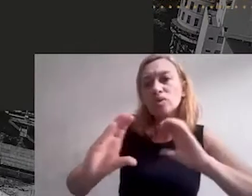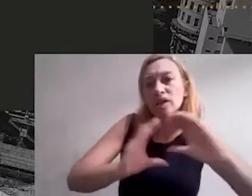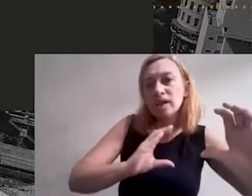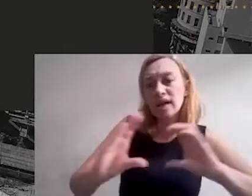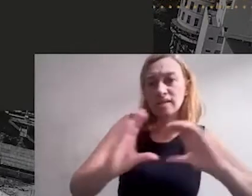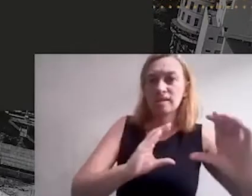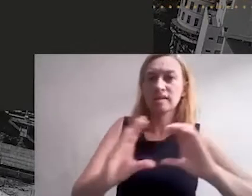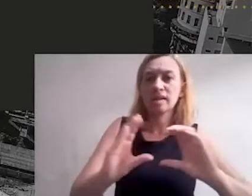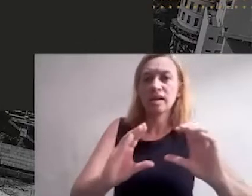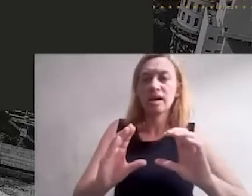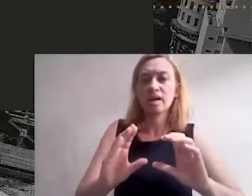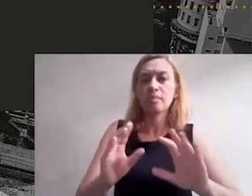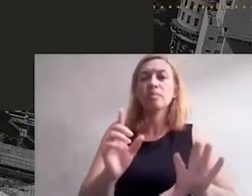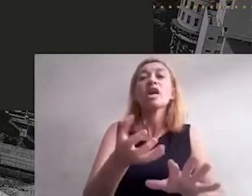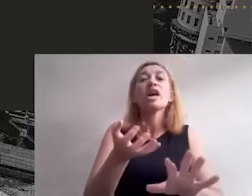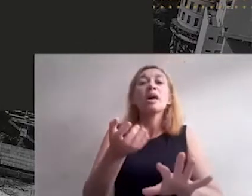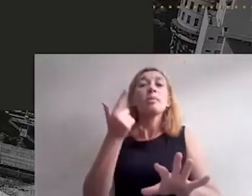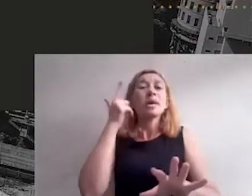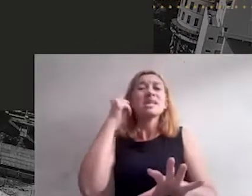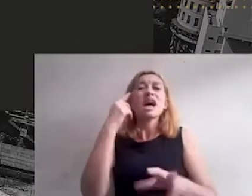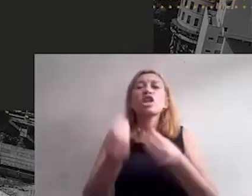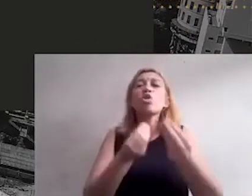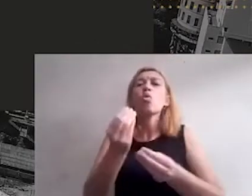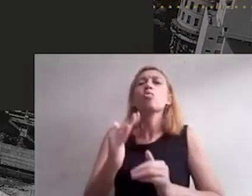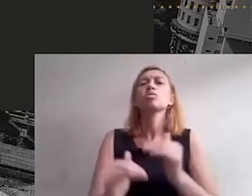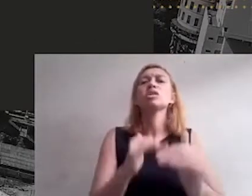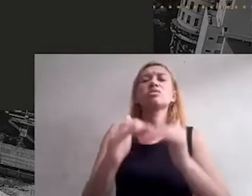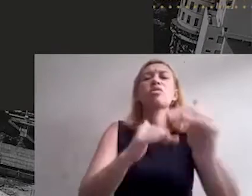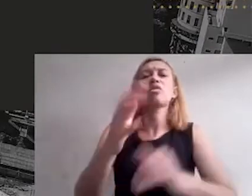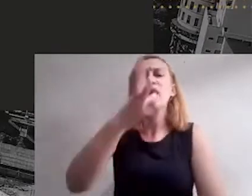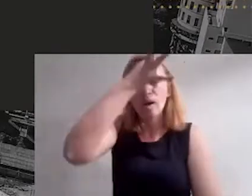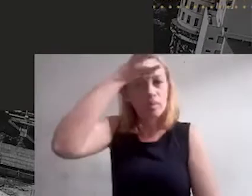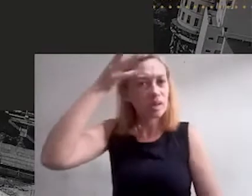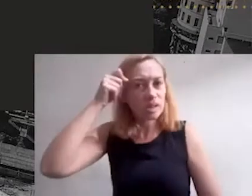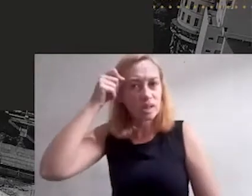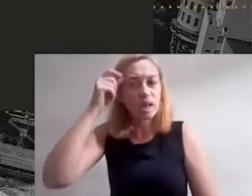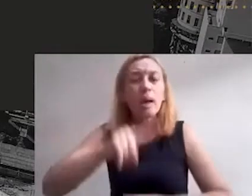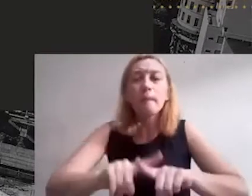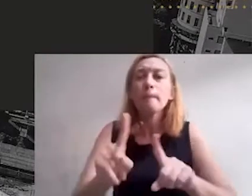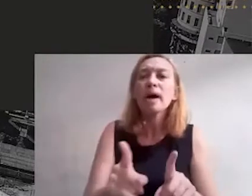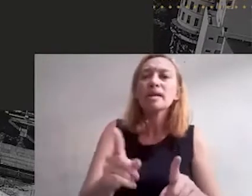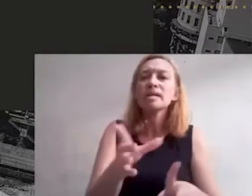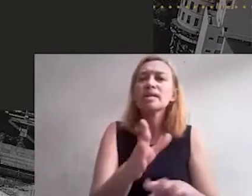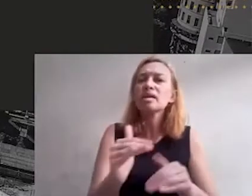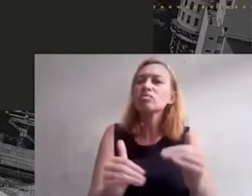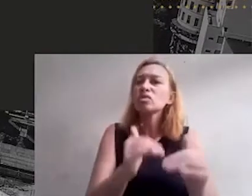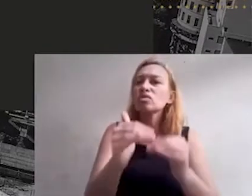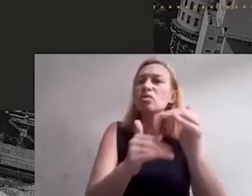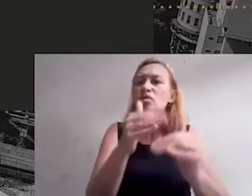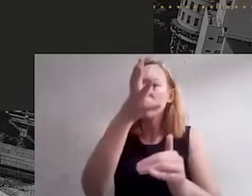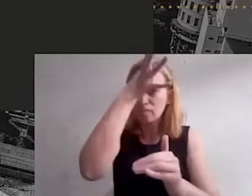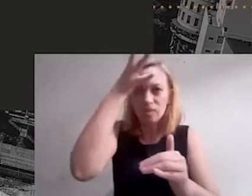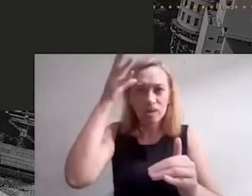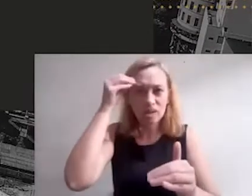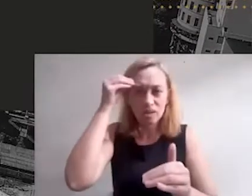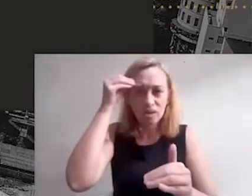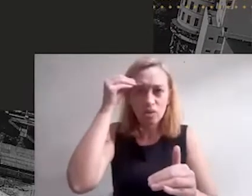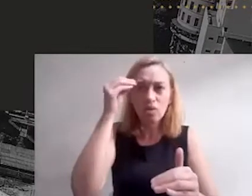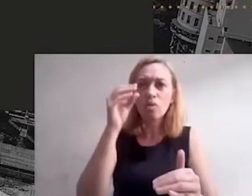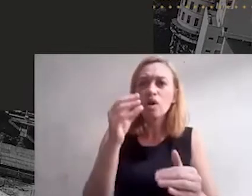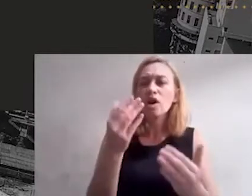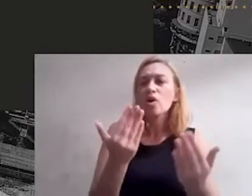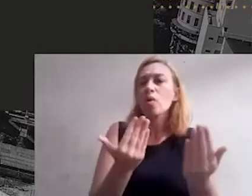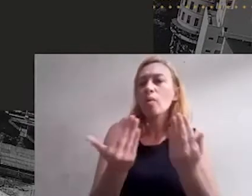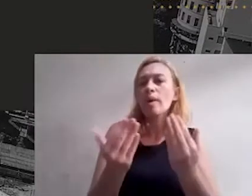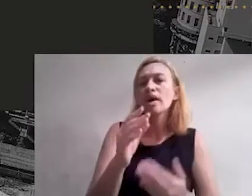queremos fazer uma prosperidade para a Amazônia. Mas essa prosperidade, ela não é a Amazônia como almoxarifado, que esse é um problema,